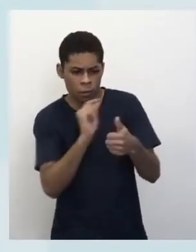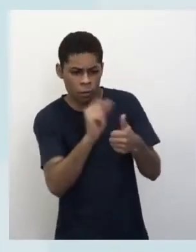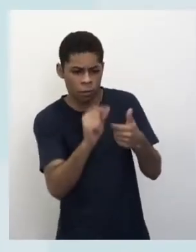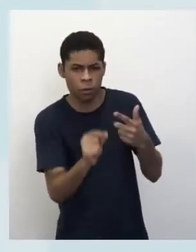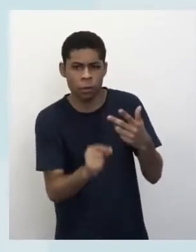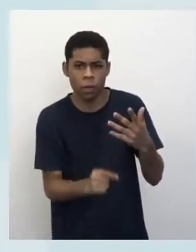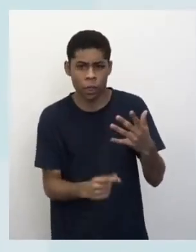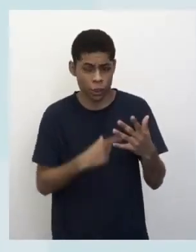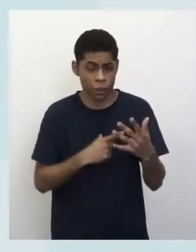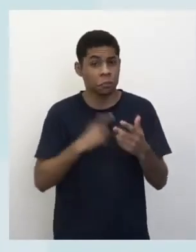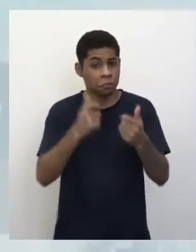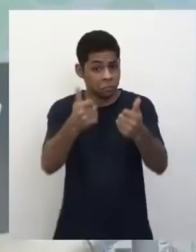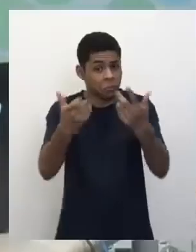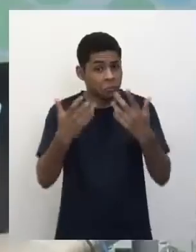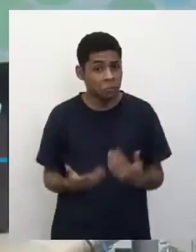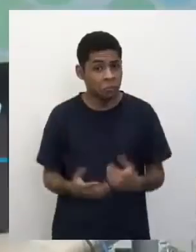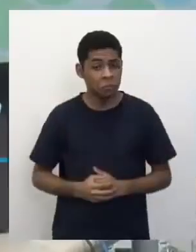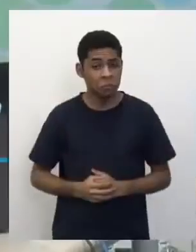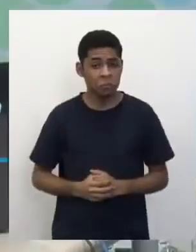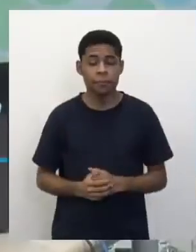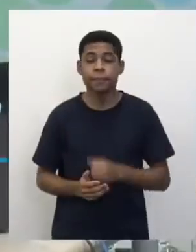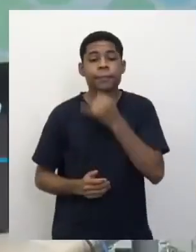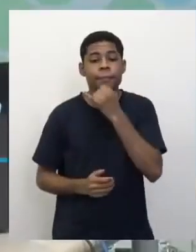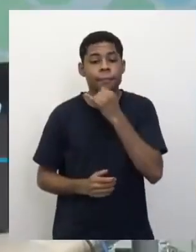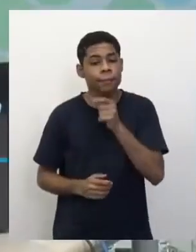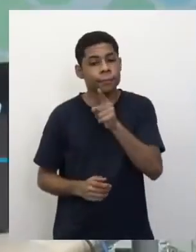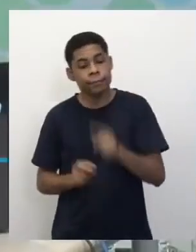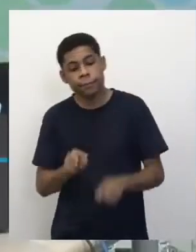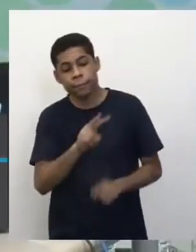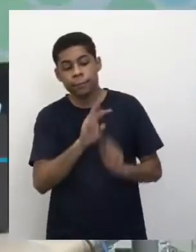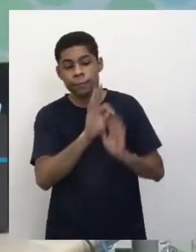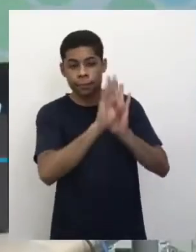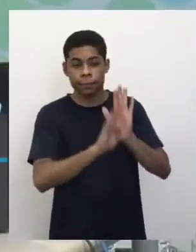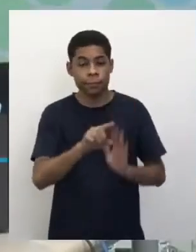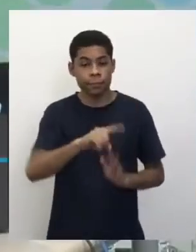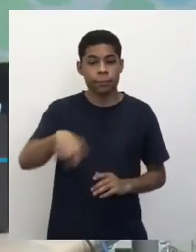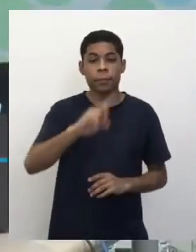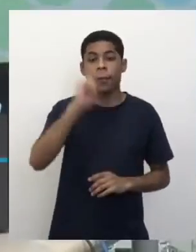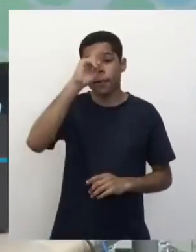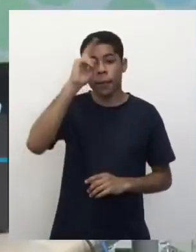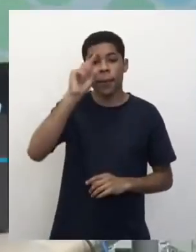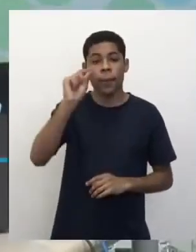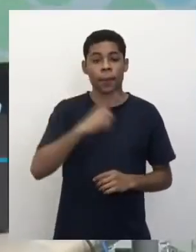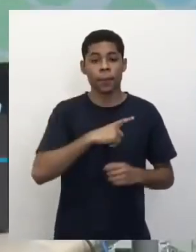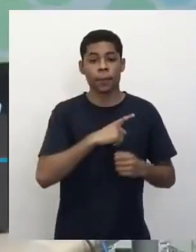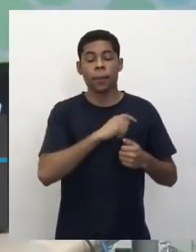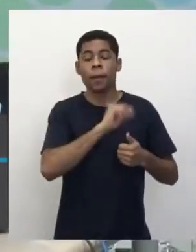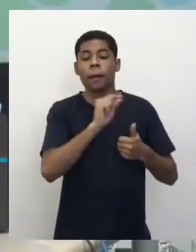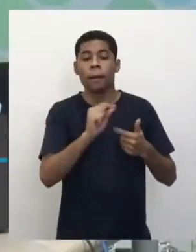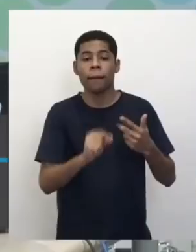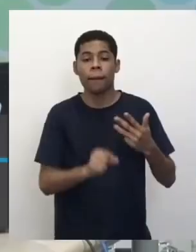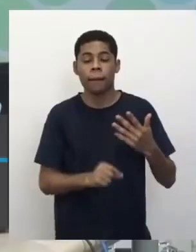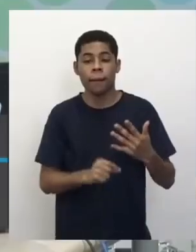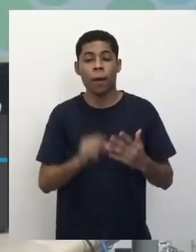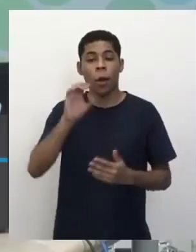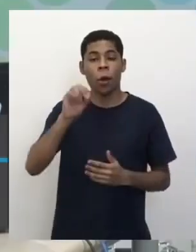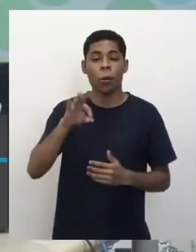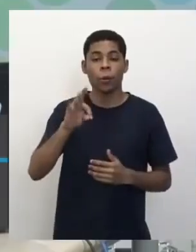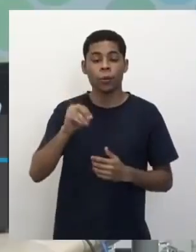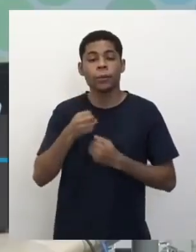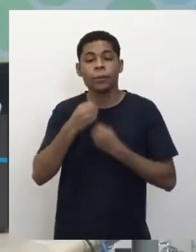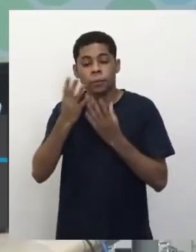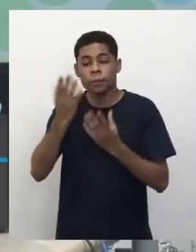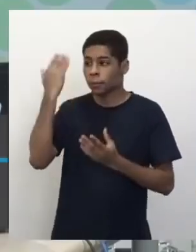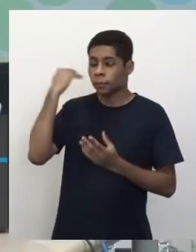Explique, porque a gente, antes, né, de ler o texto, nós relembramos as características do gênero conto. Então, eu estou querendo saber,